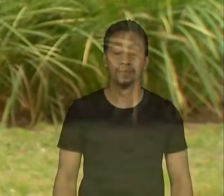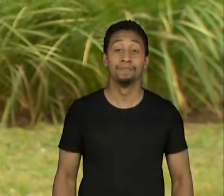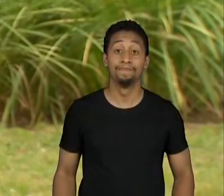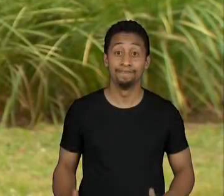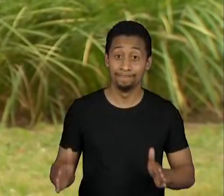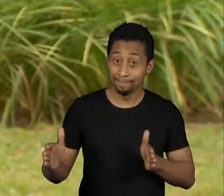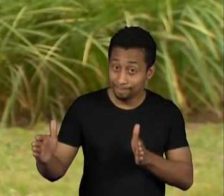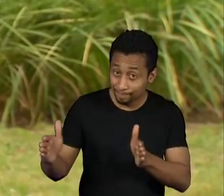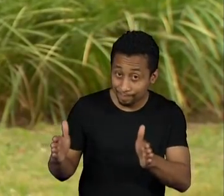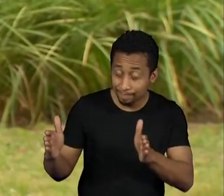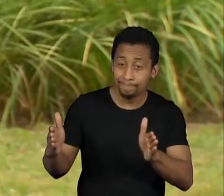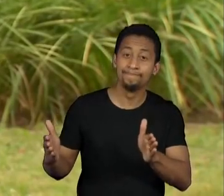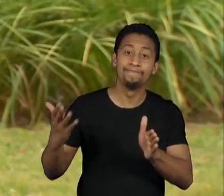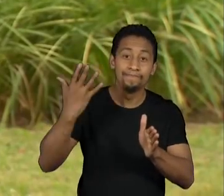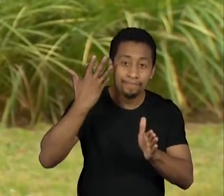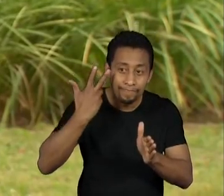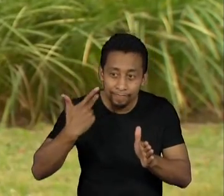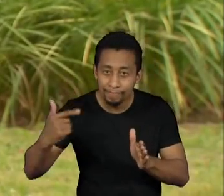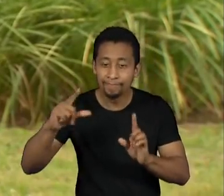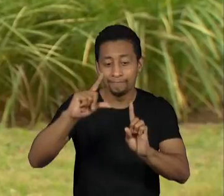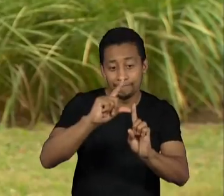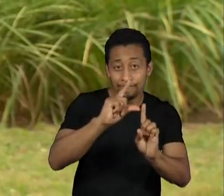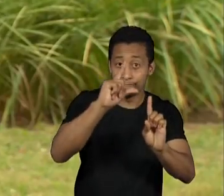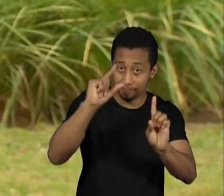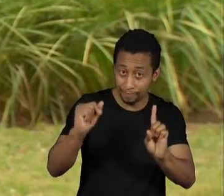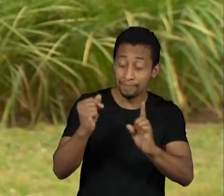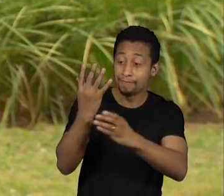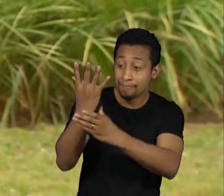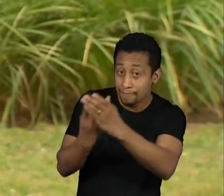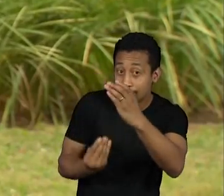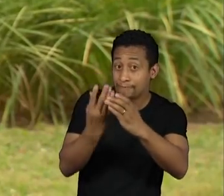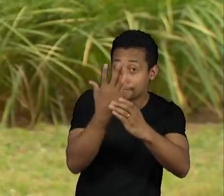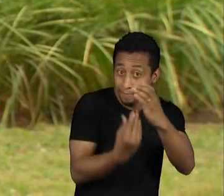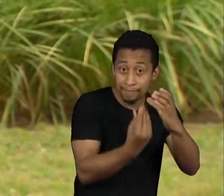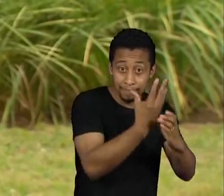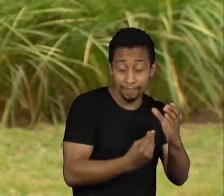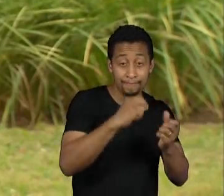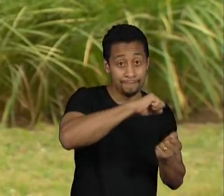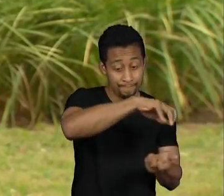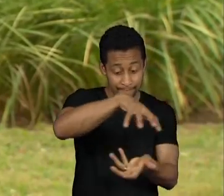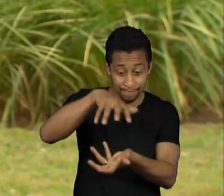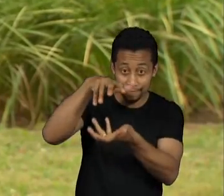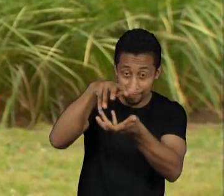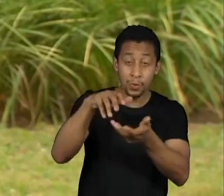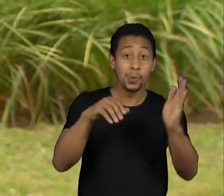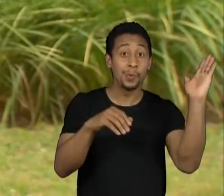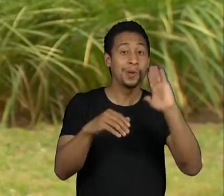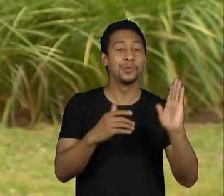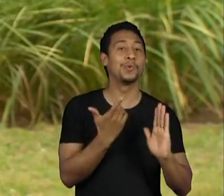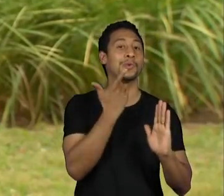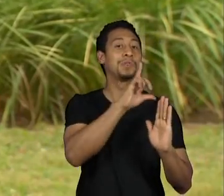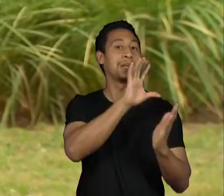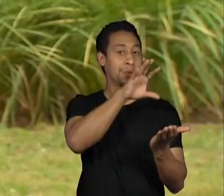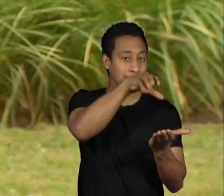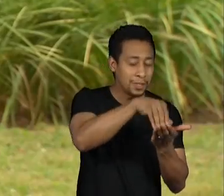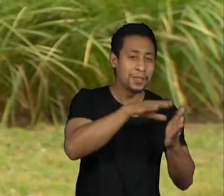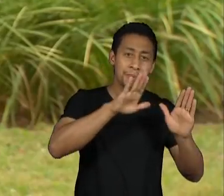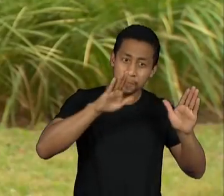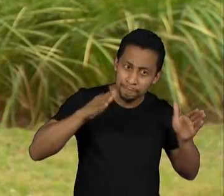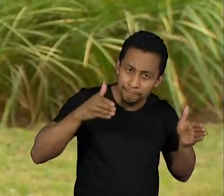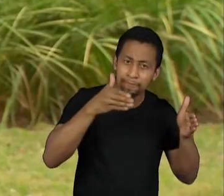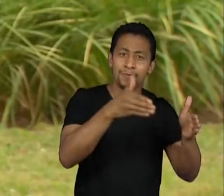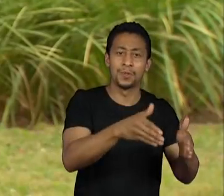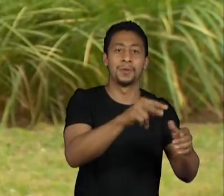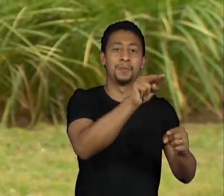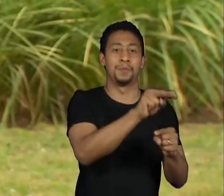Em meio à onda de extinção de animais e plantas no planeta, o Brasil ganha um aliado, um centro